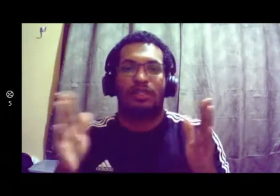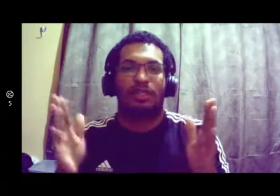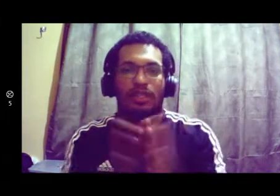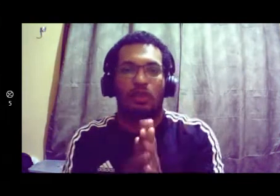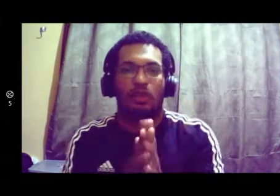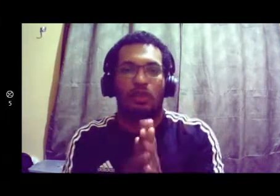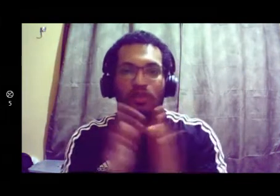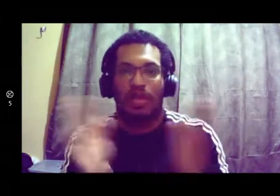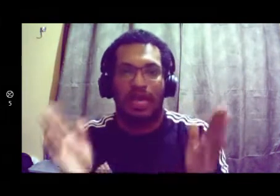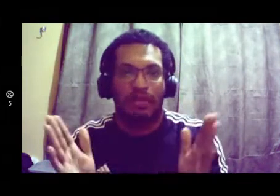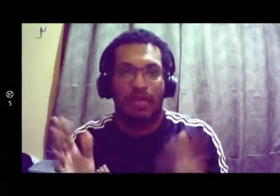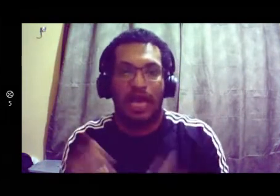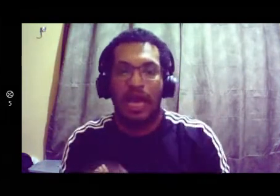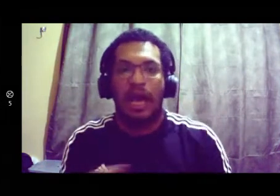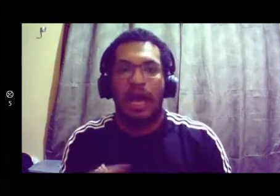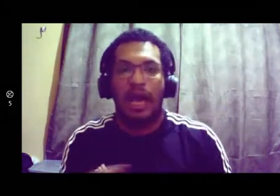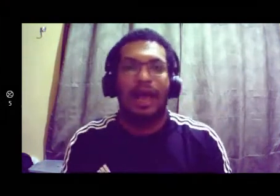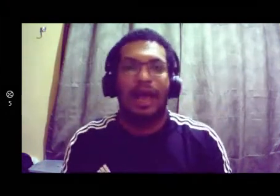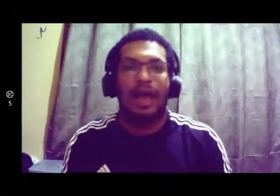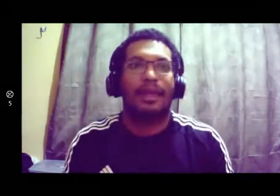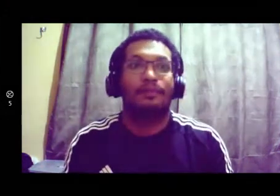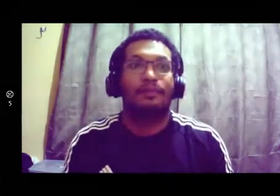horários, assim, como funciona a academia.